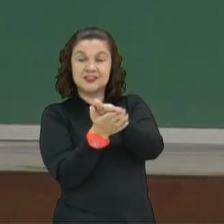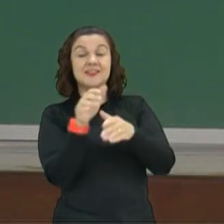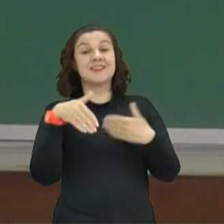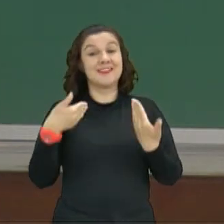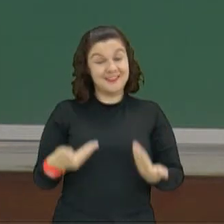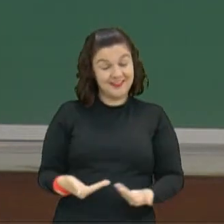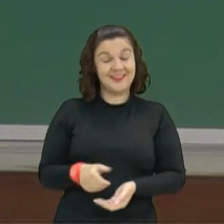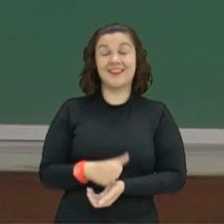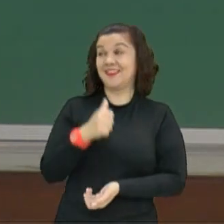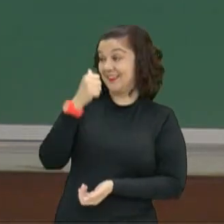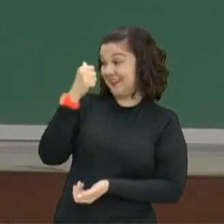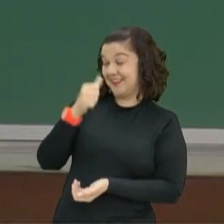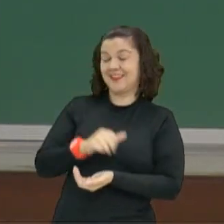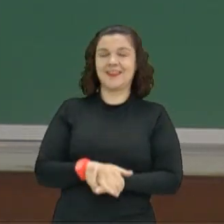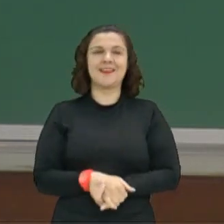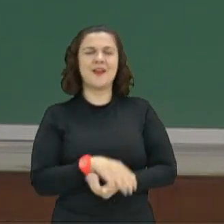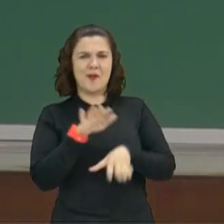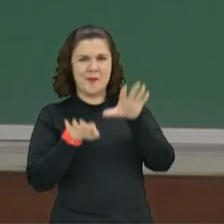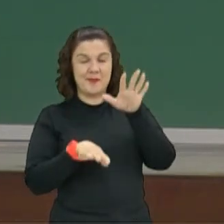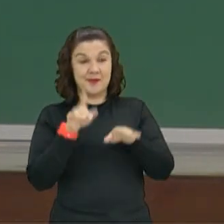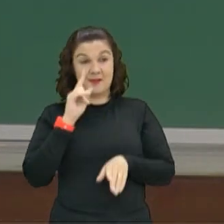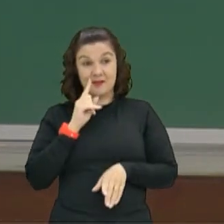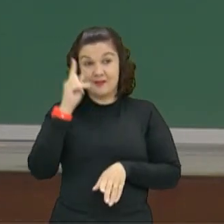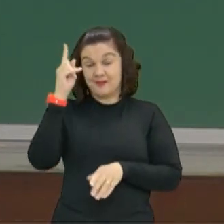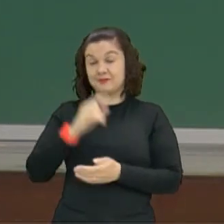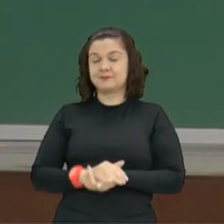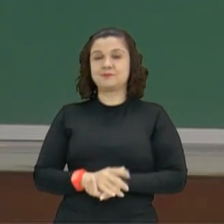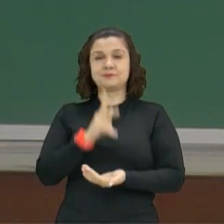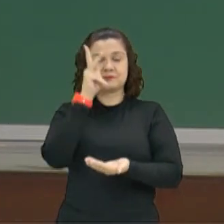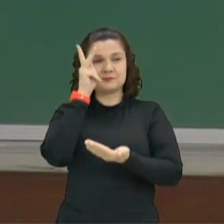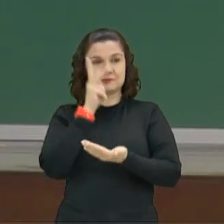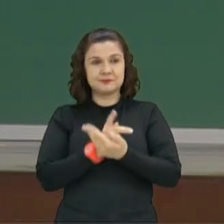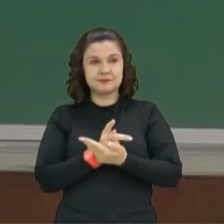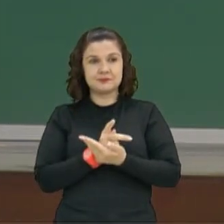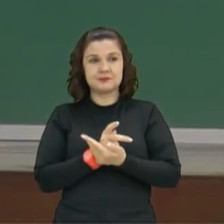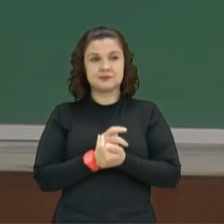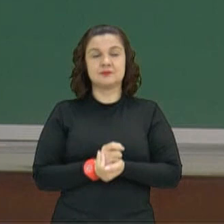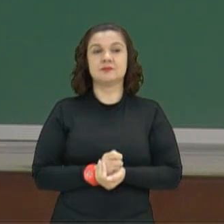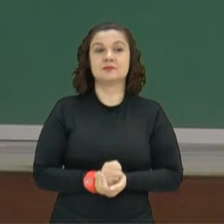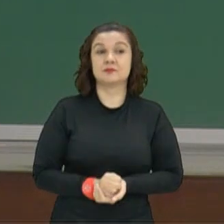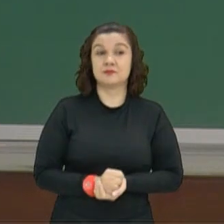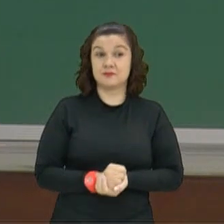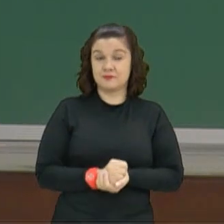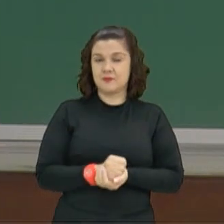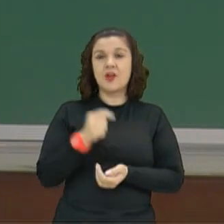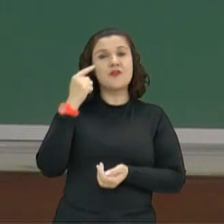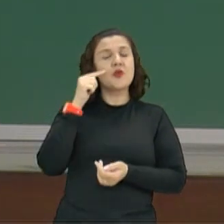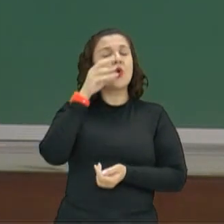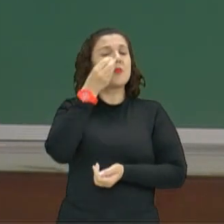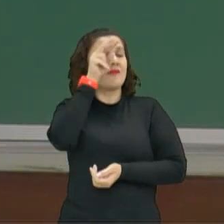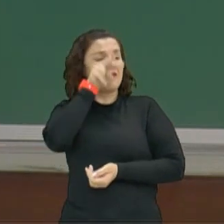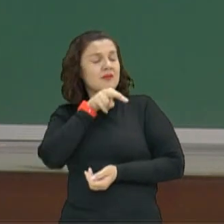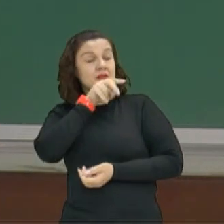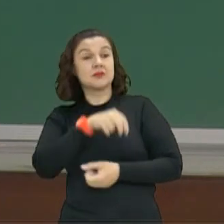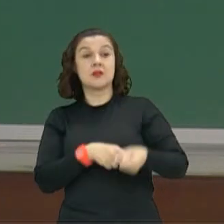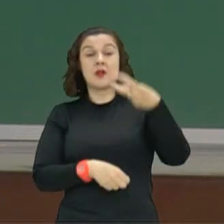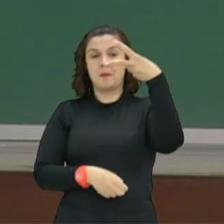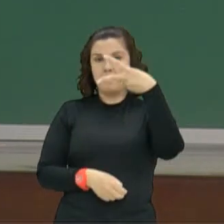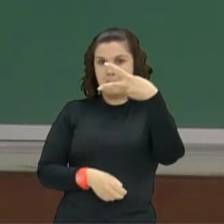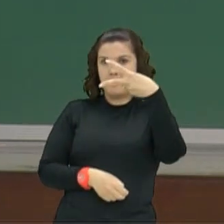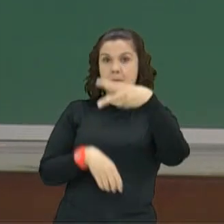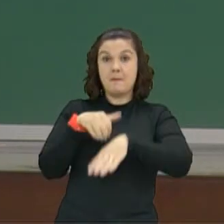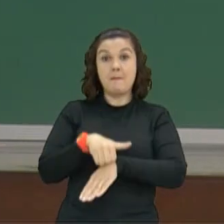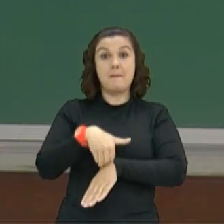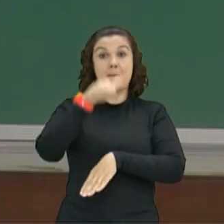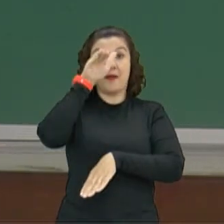Lembrou? Boquinha do jacaré? Então, é mais ou menos. Mas aqui, ó, nós vamos colocar esse aqui, ó, leis, né? Como que eu vou ler isso aqui, ó? Maior